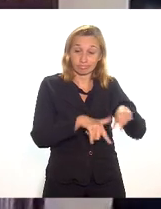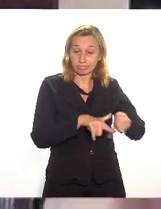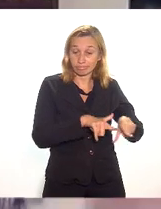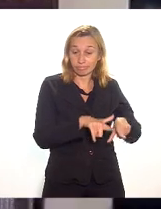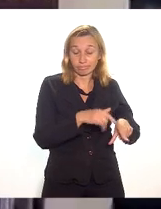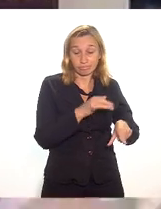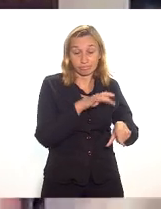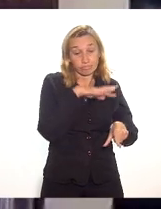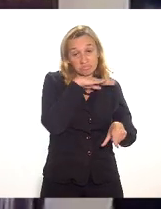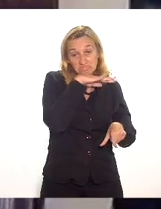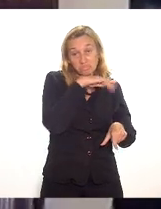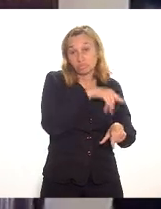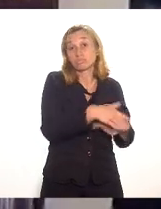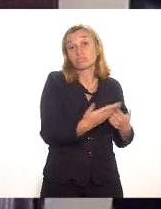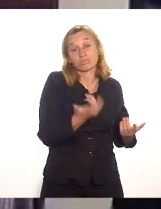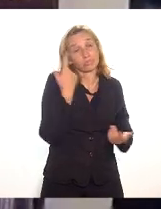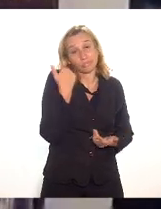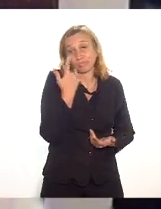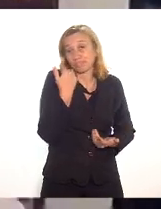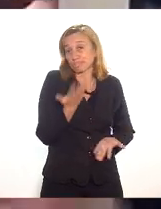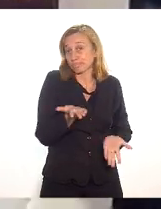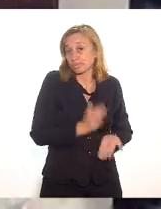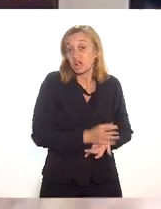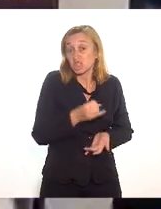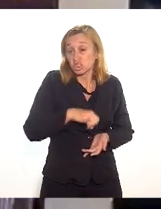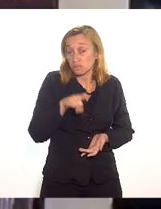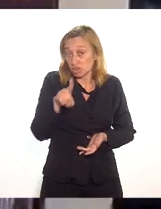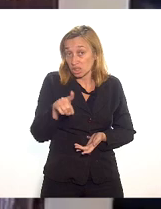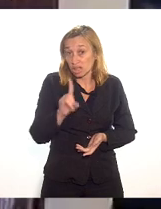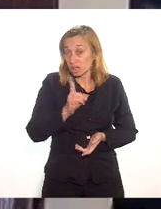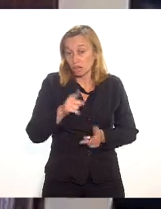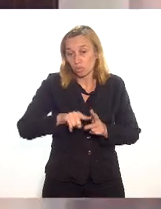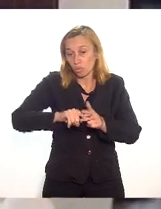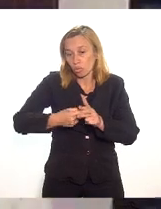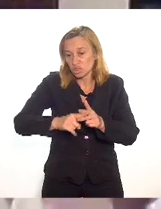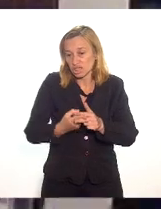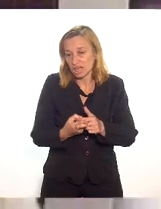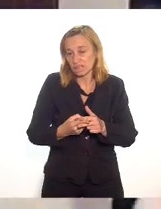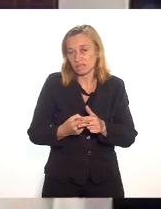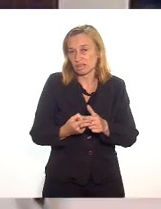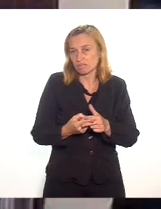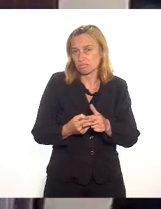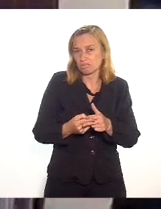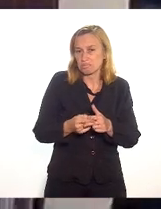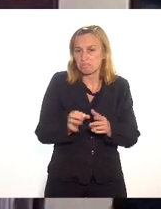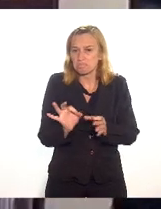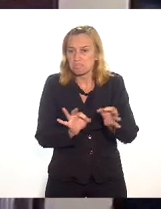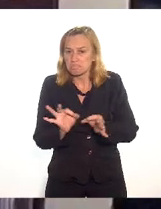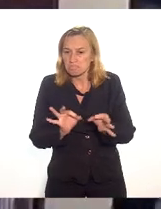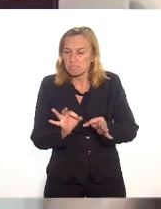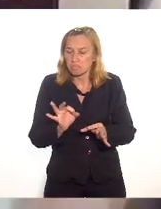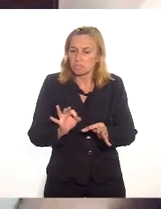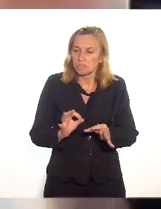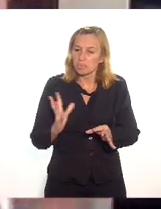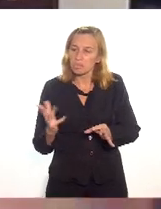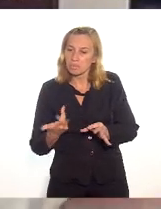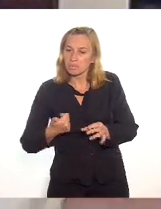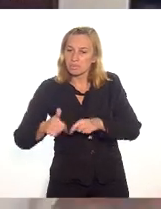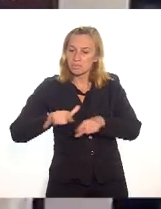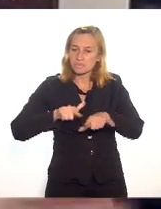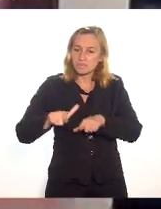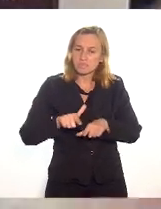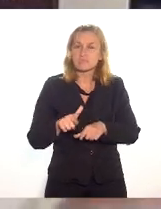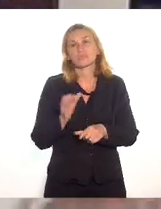Isso é natural, é normal. Se você não investe na manutenção, na preservação, É claro que